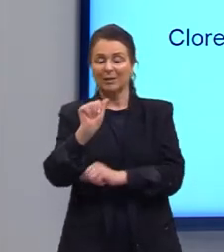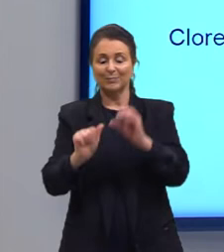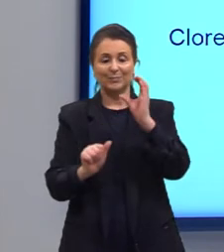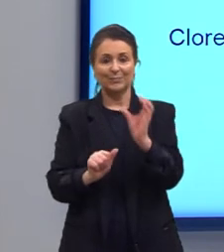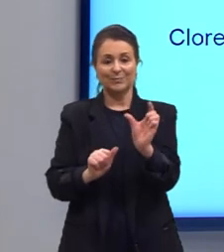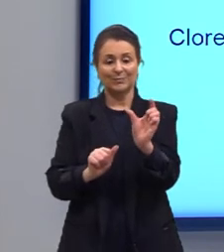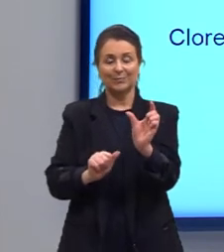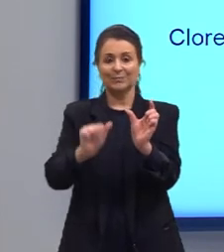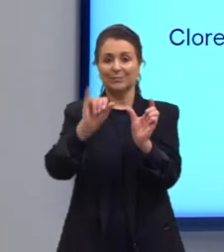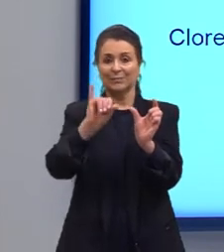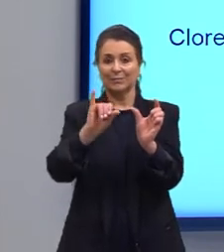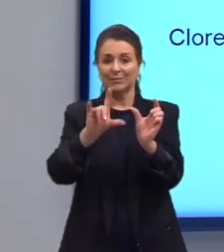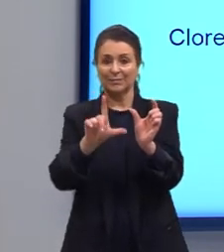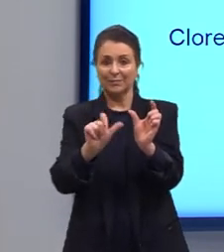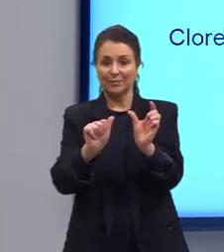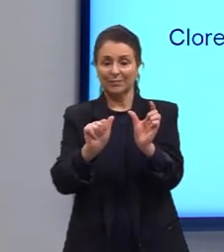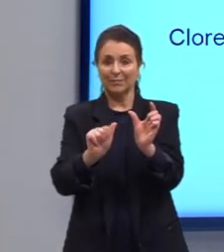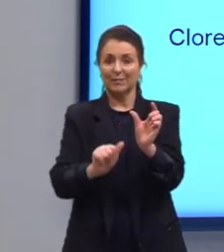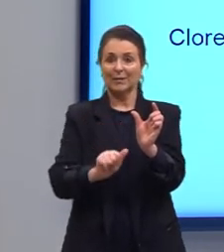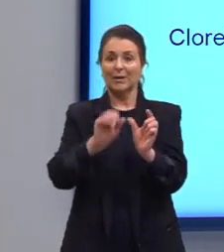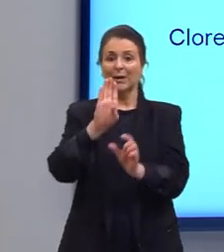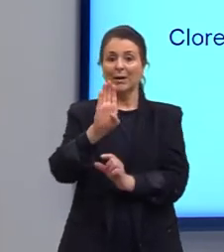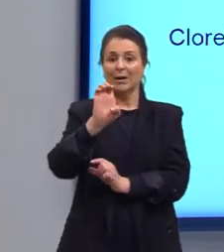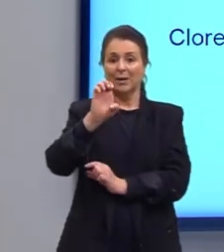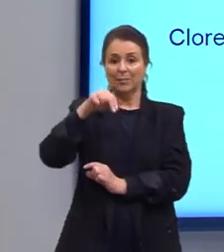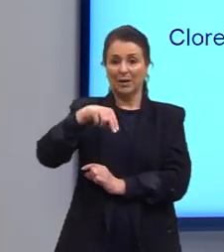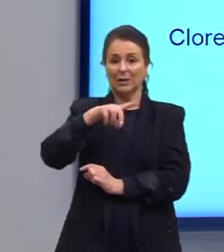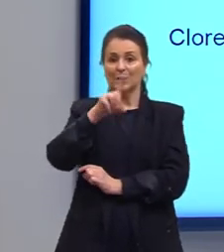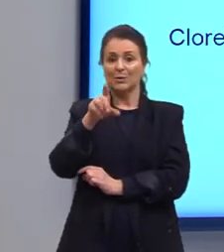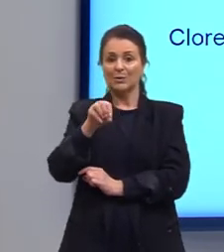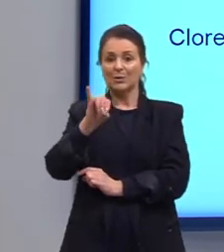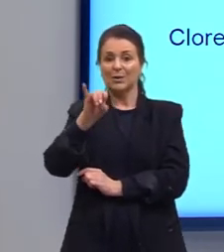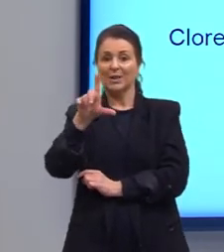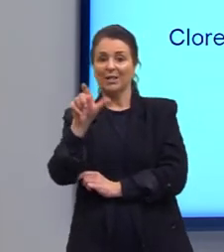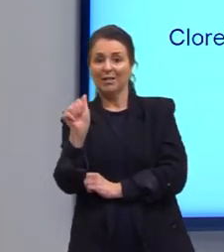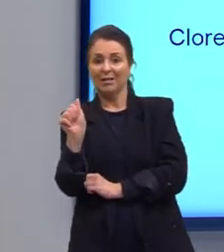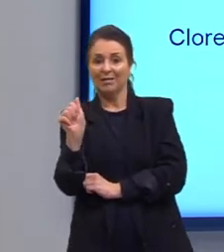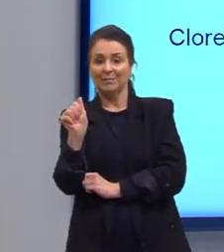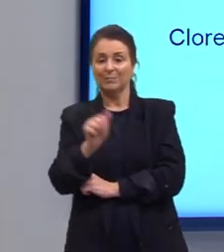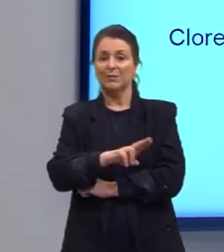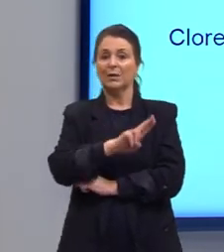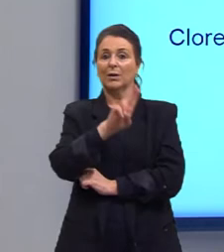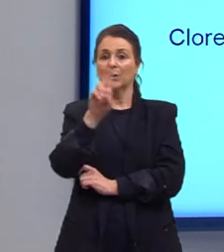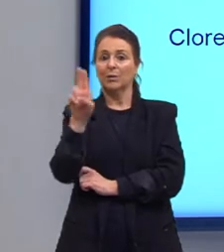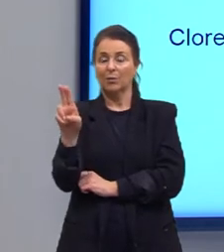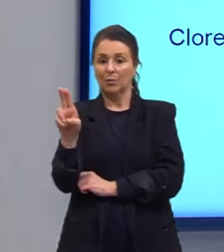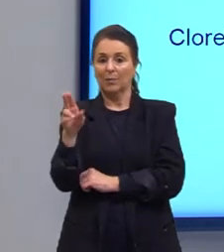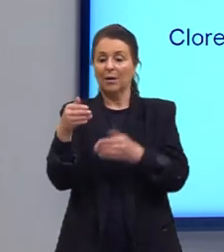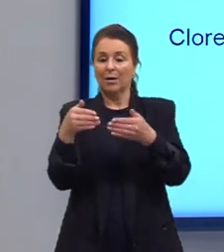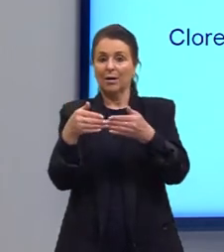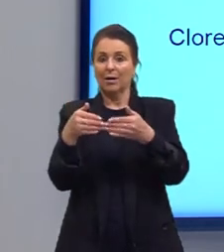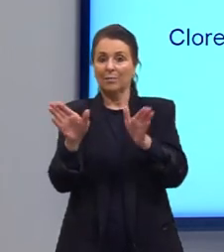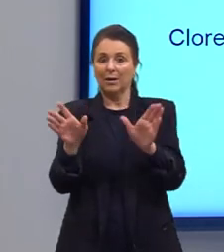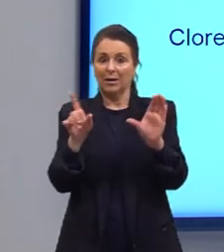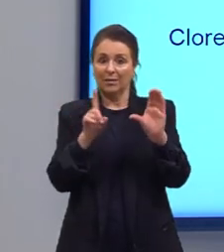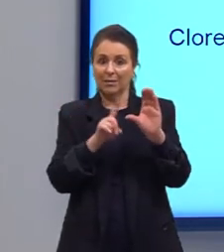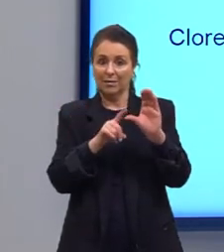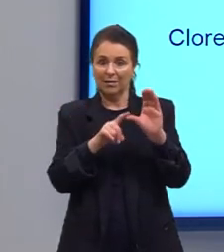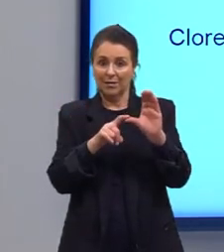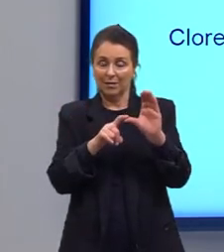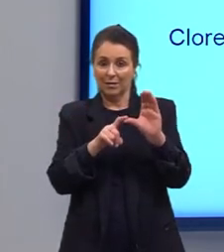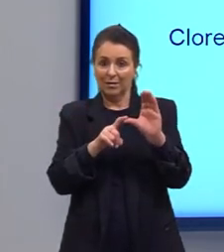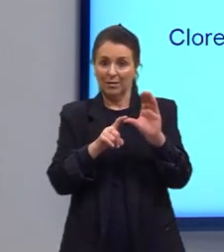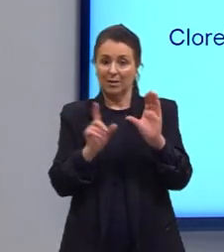ser cloreto de benzoíla certo outro exemplo uma cadeia aberta uma cadeia pequena